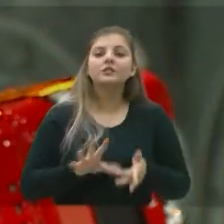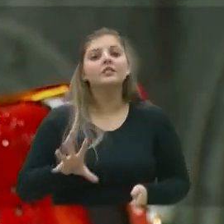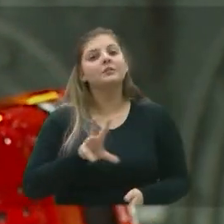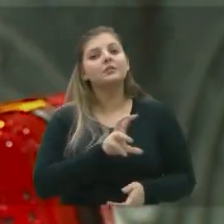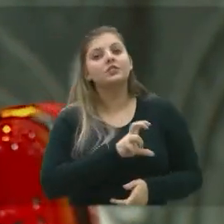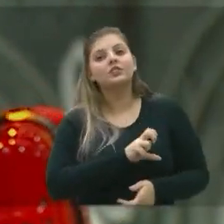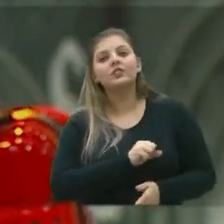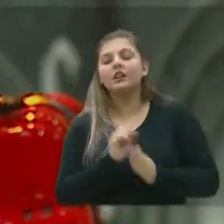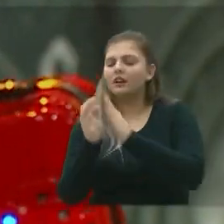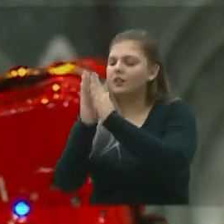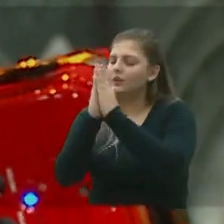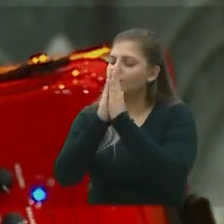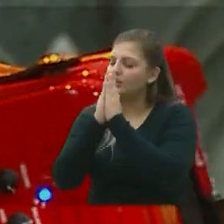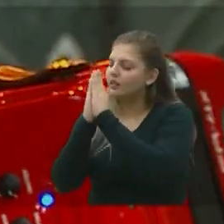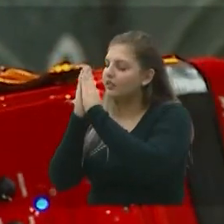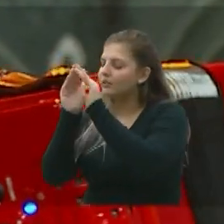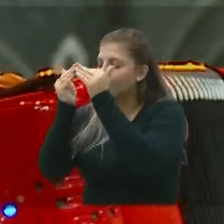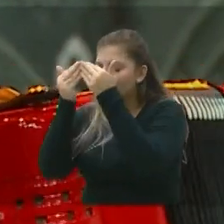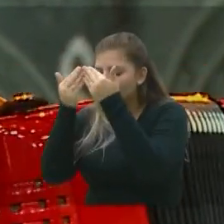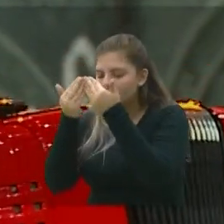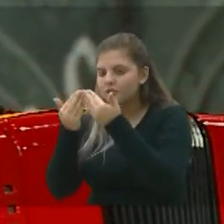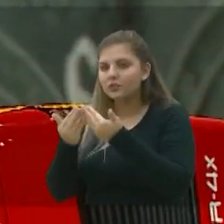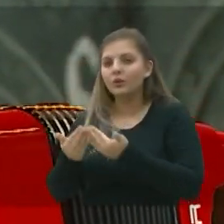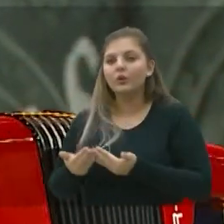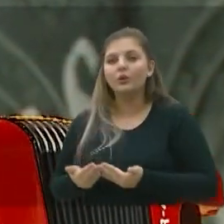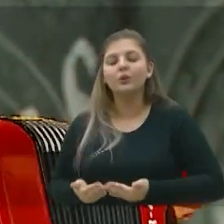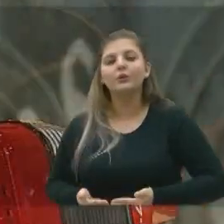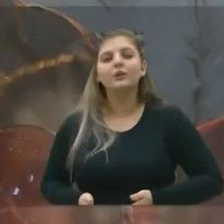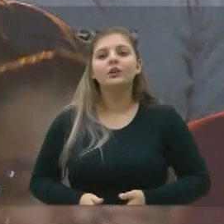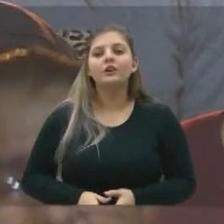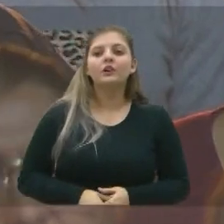amado, te adorando.